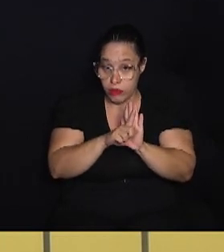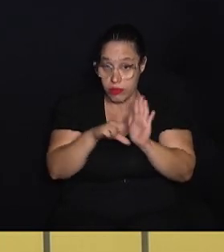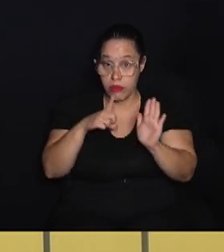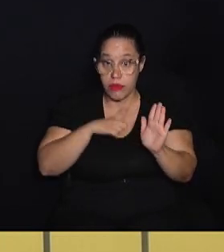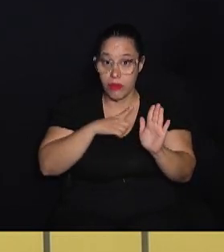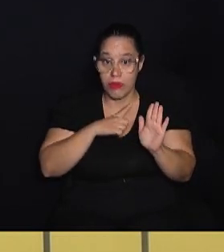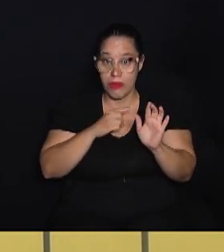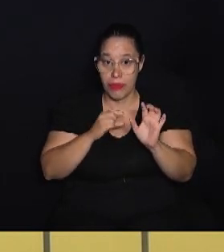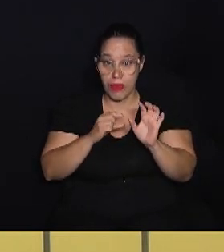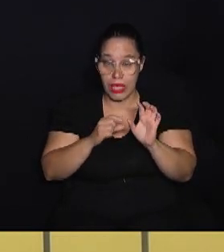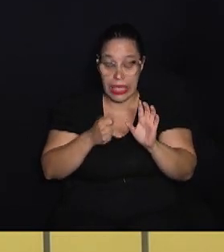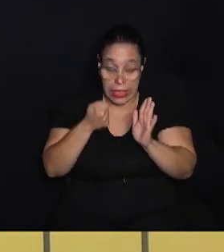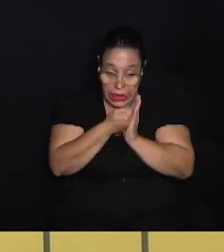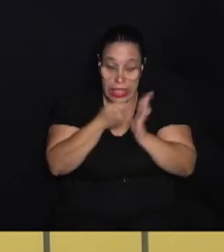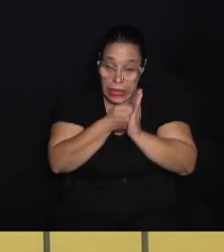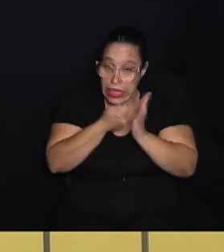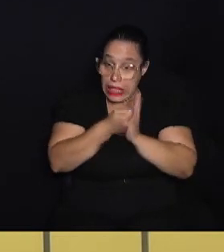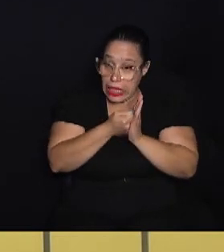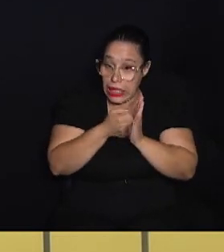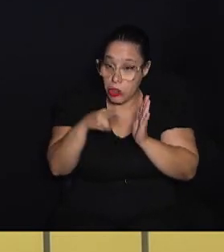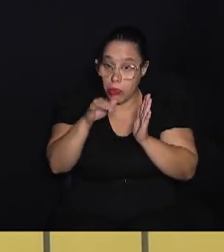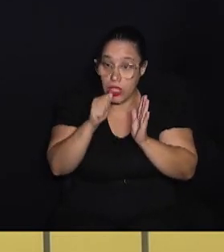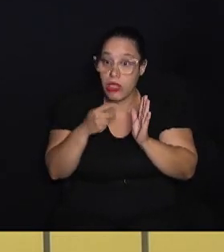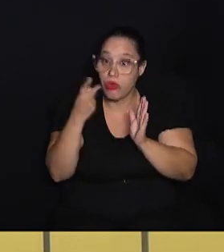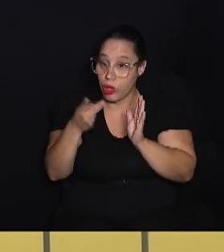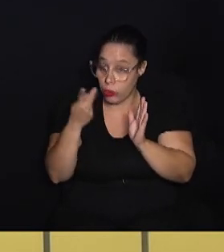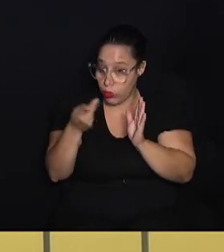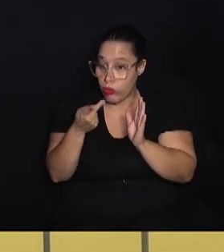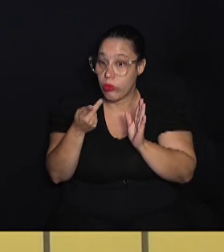forem um pouquinho mais rígidas, como a Ana mencionou,